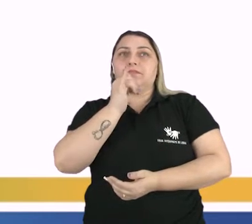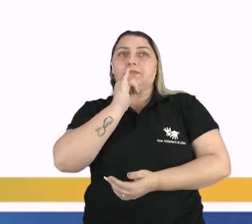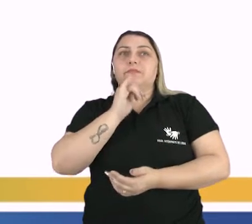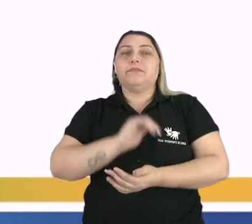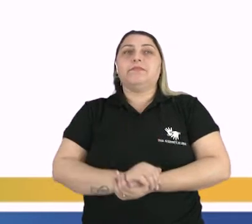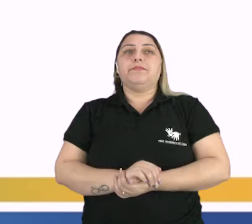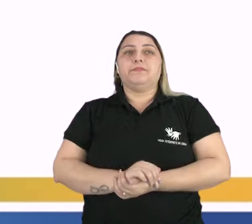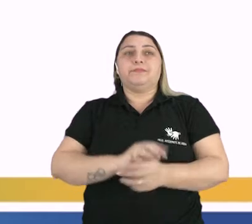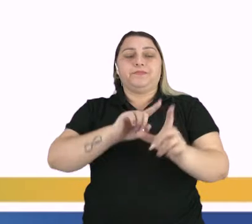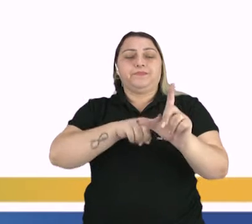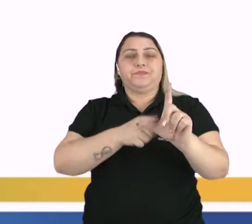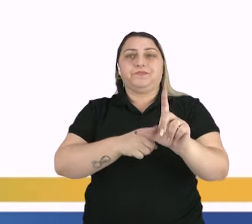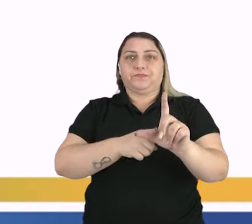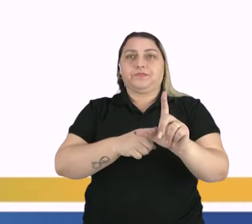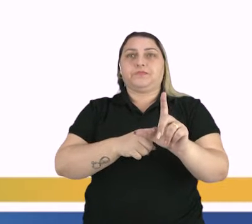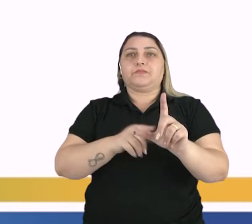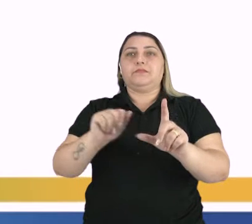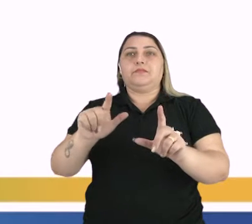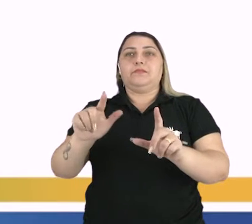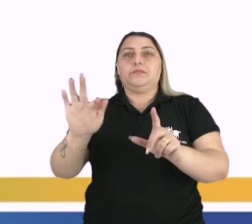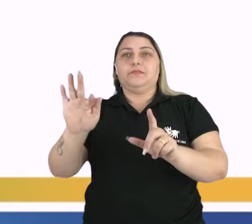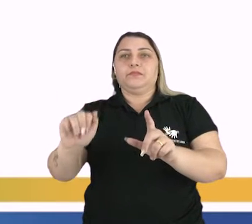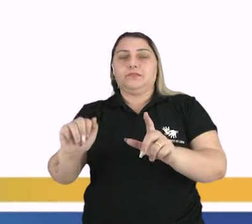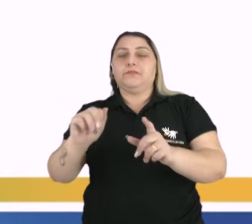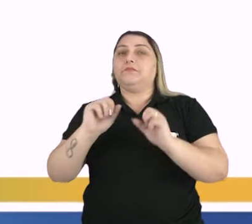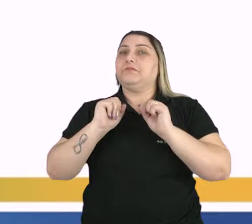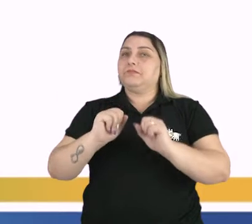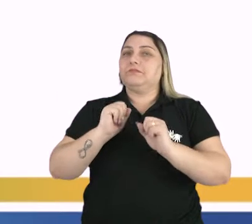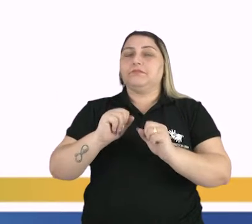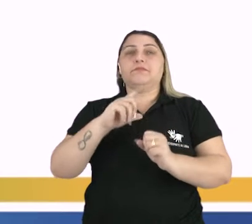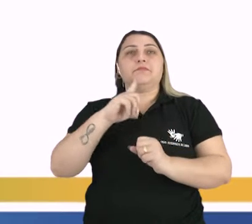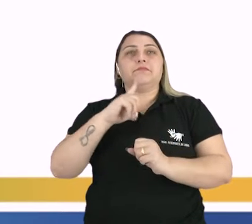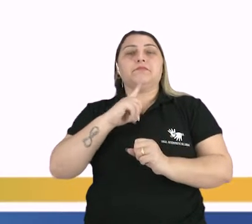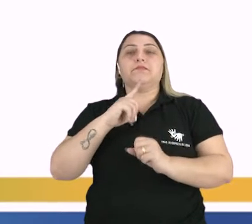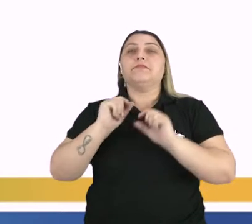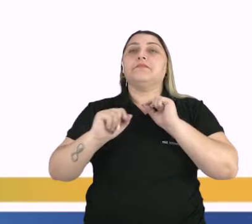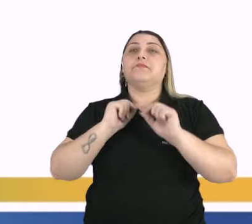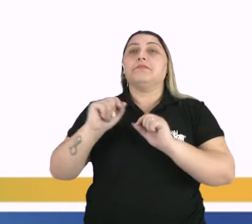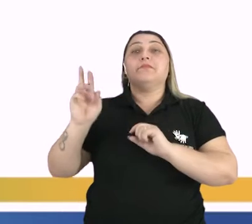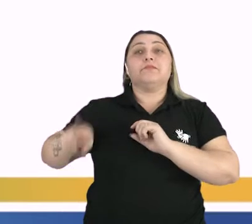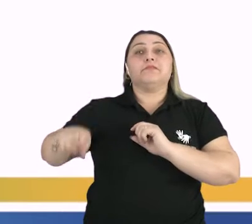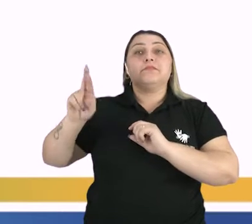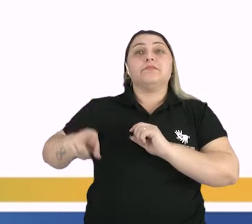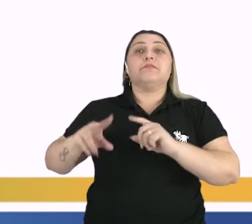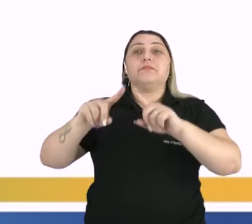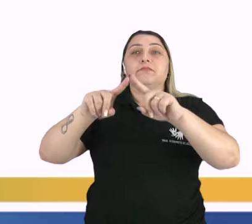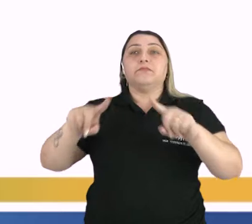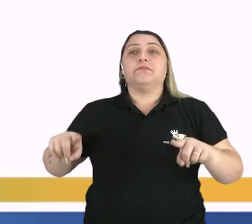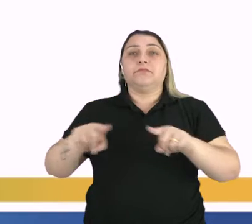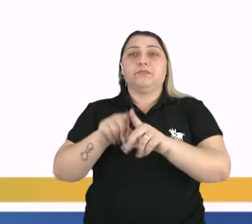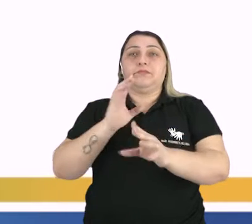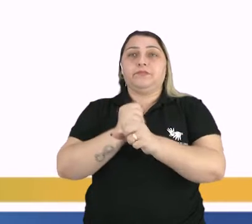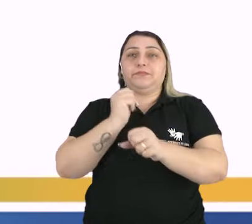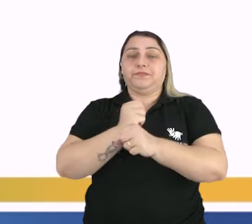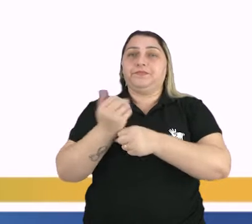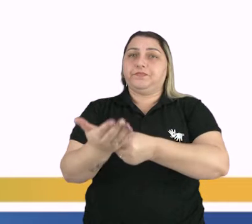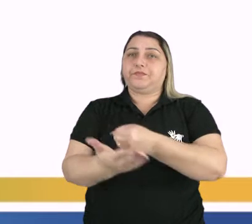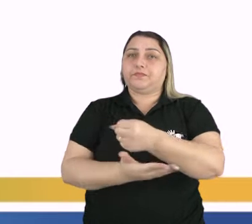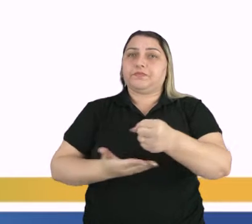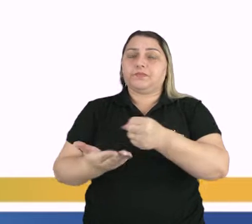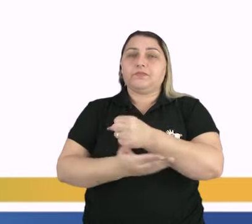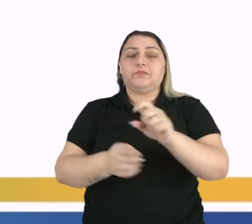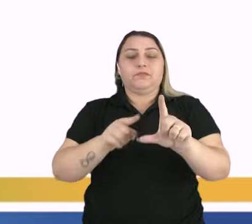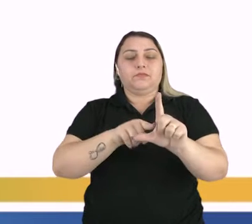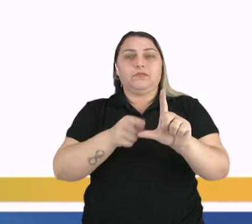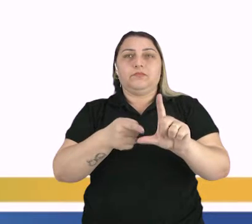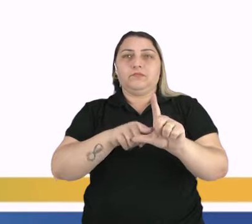né, demos atenção ao ângulo alfa aí. Podemos estabelecer as razões trigonométricas com base nesse